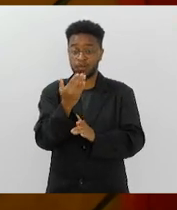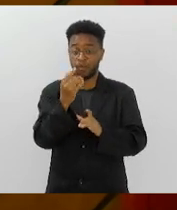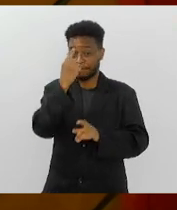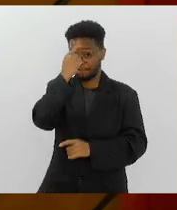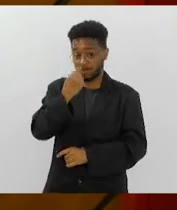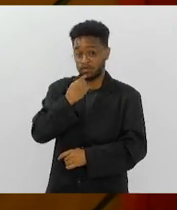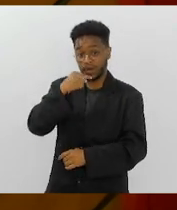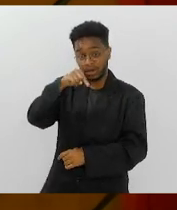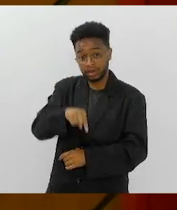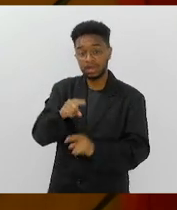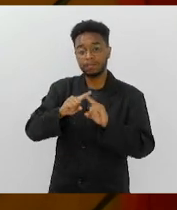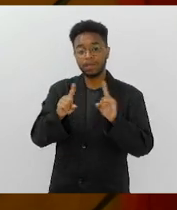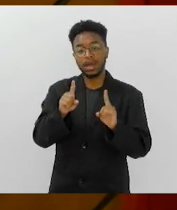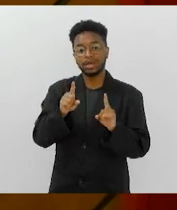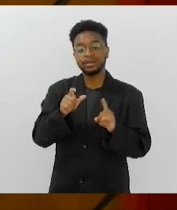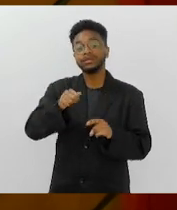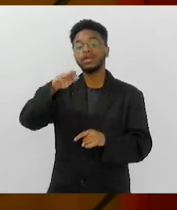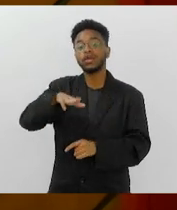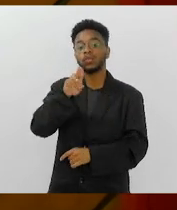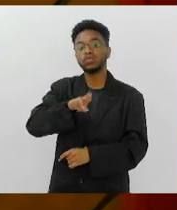era o aluno da rede municipal de Guarapari.